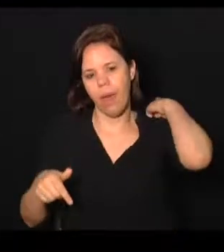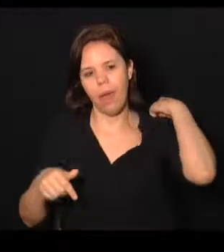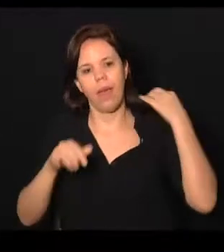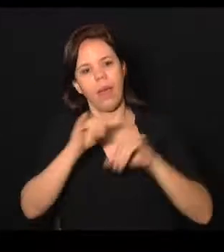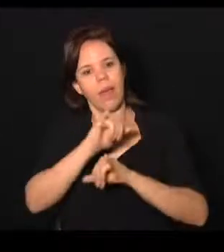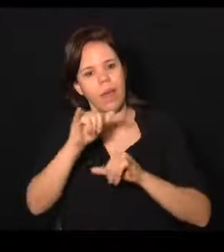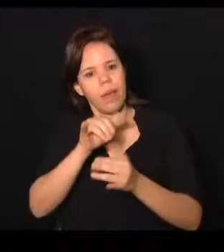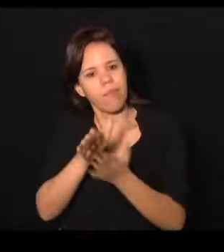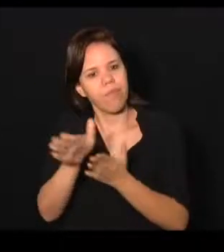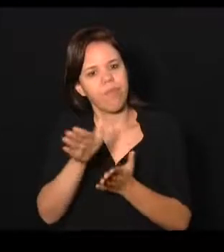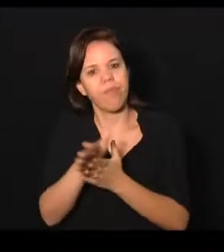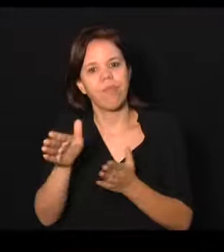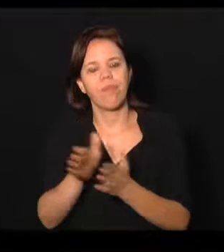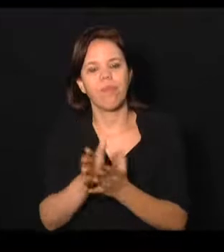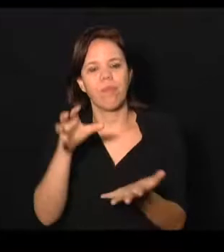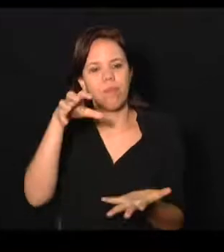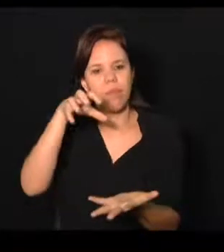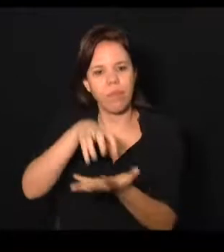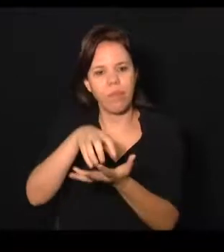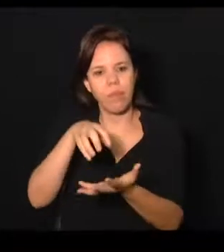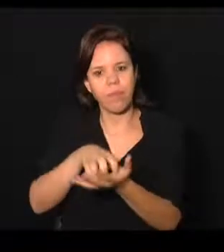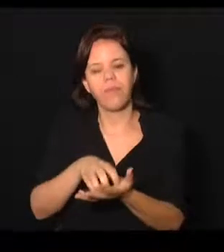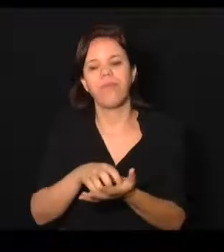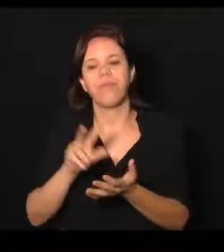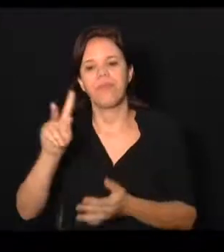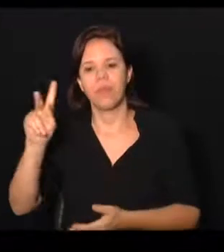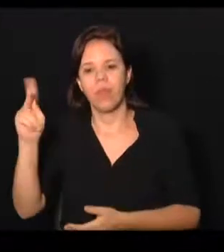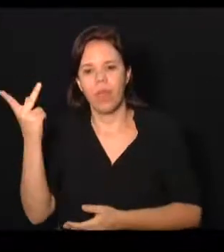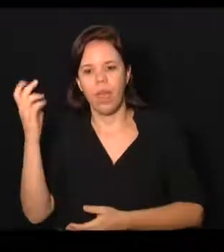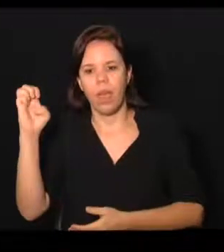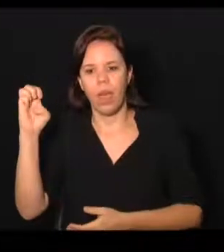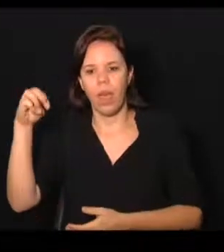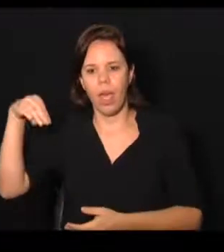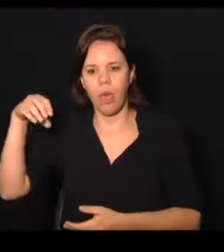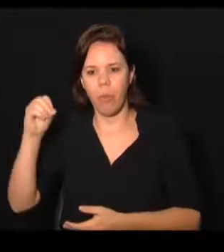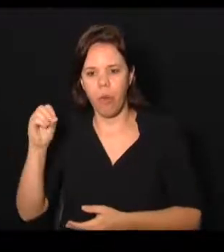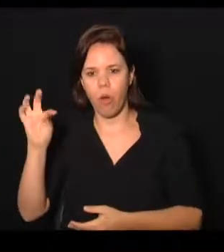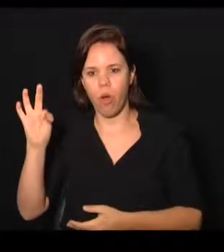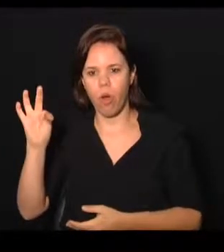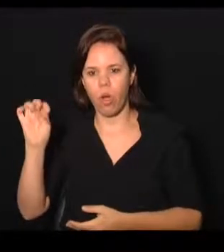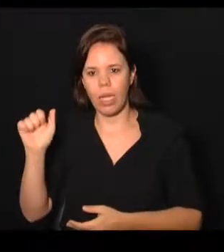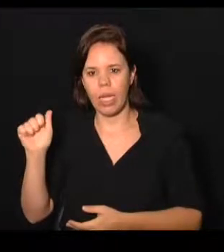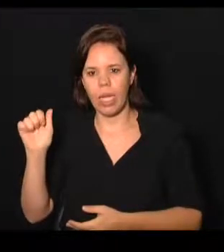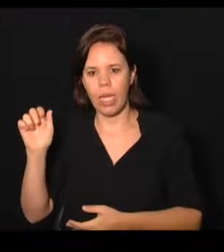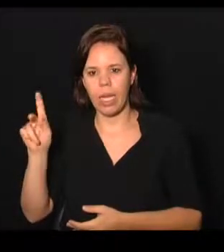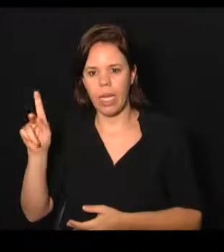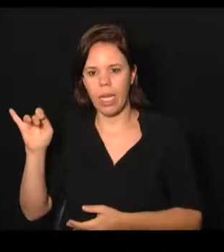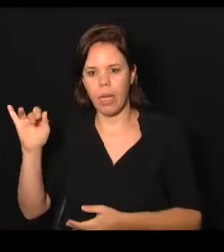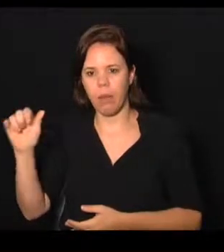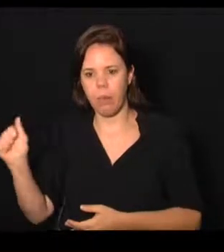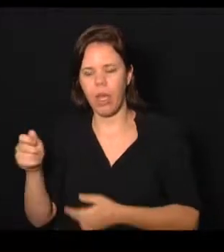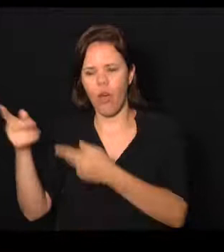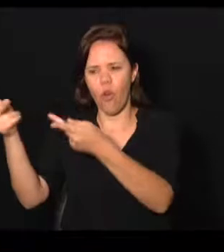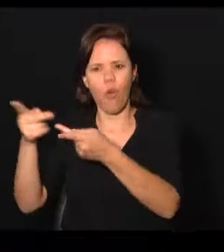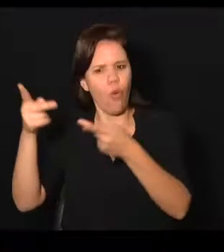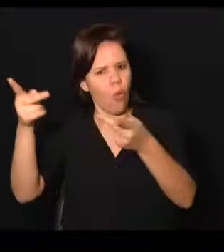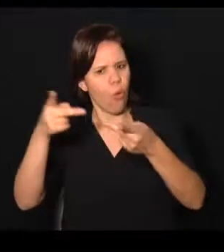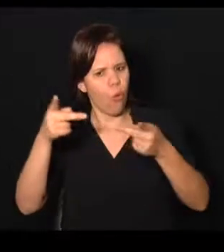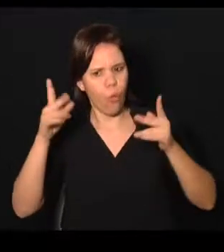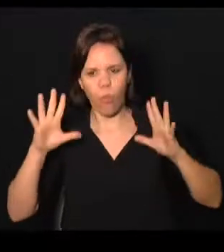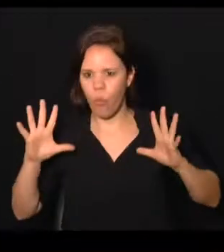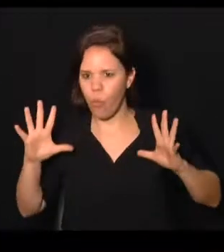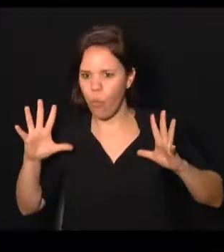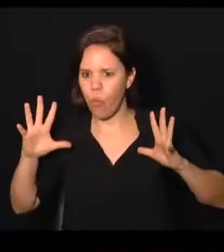Hematologia e Hemoterapia. Deixar o convite a toda a população de Campinas e